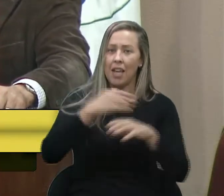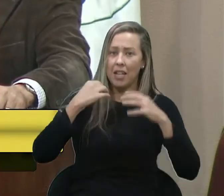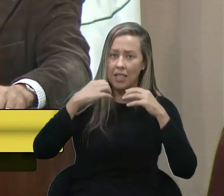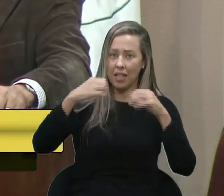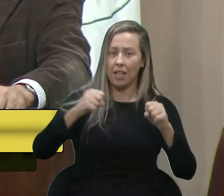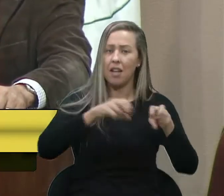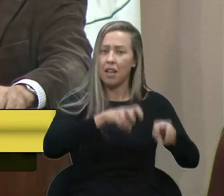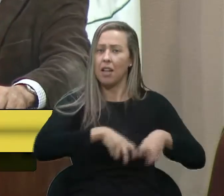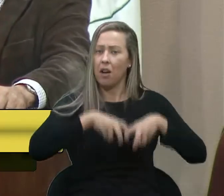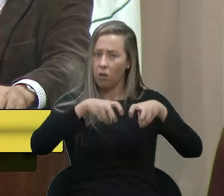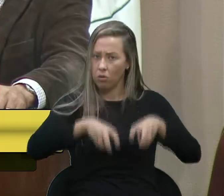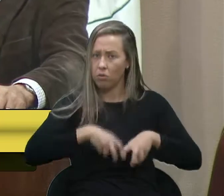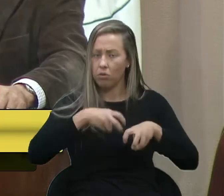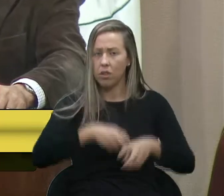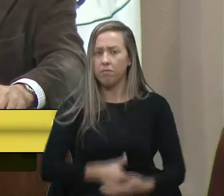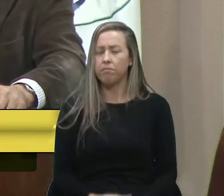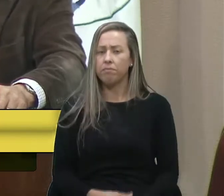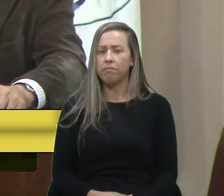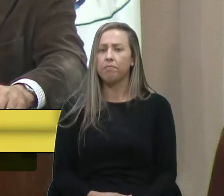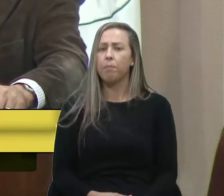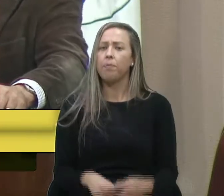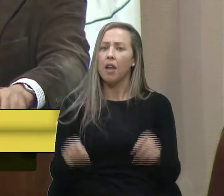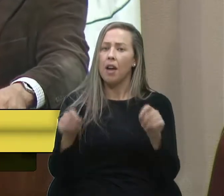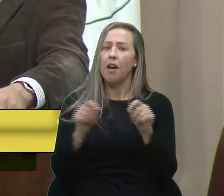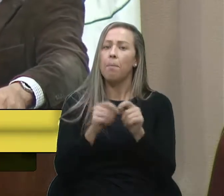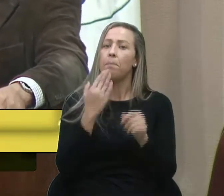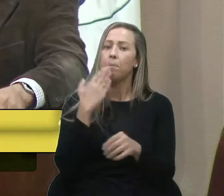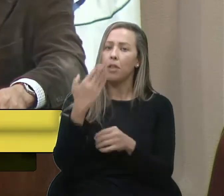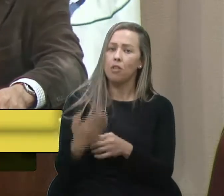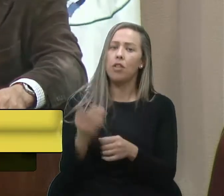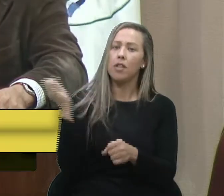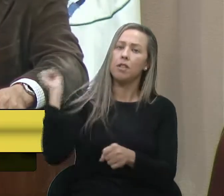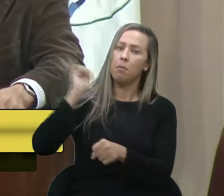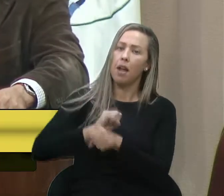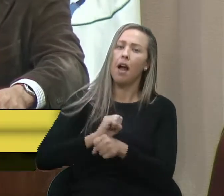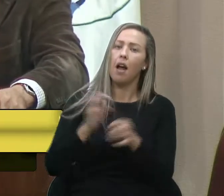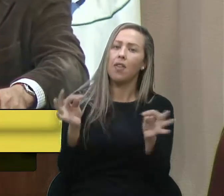vereador Moleque, fazer o seu pedido, esperar um